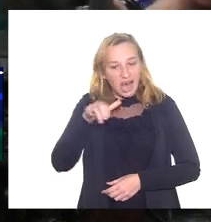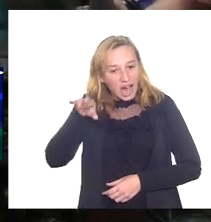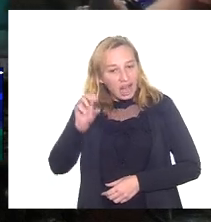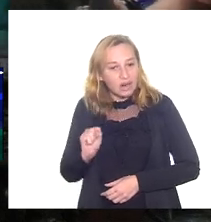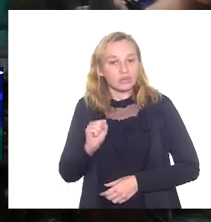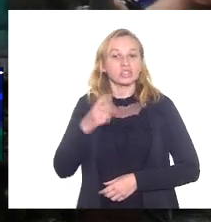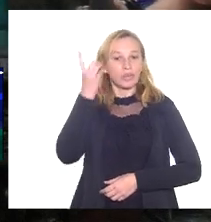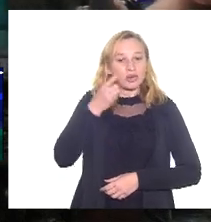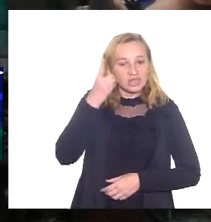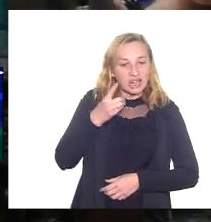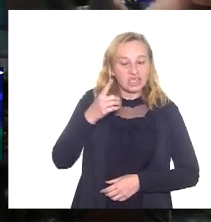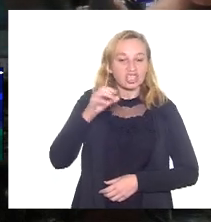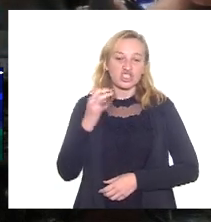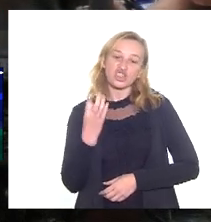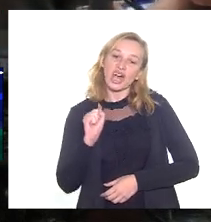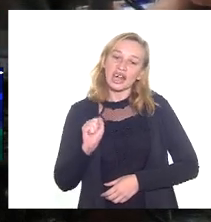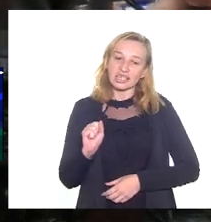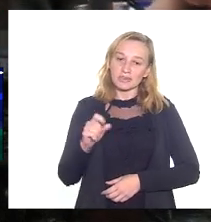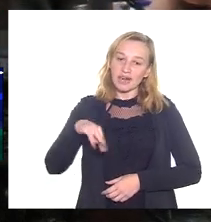Deputado Carlos Macedo.